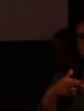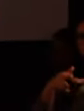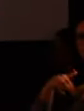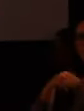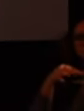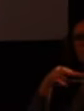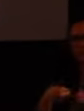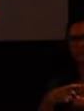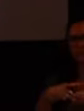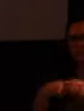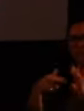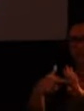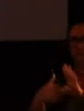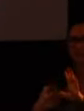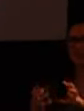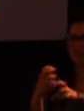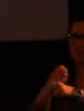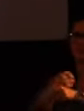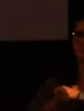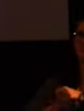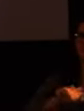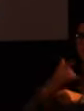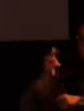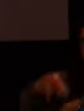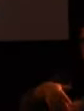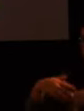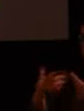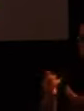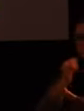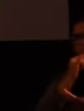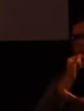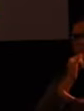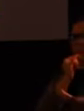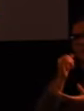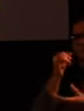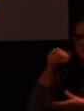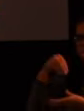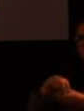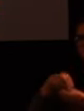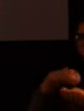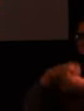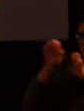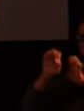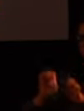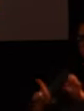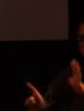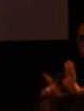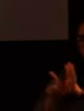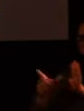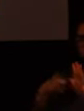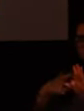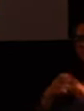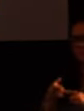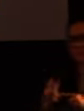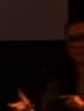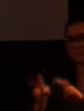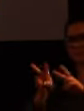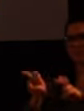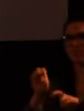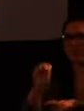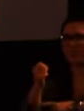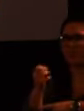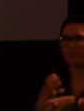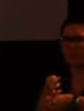as regras reunidas, né? Bom, então dentro da estrutura da lei, a lei está dividida em 8 títulos. Hoje nós